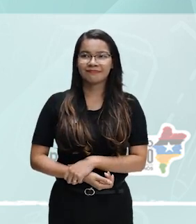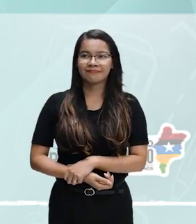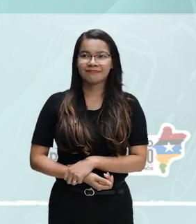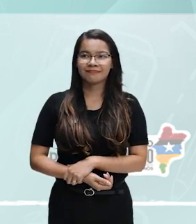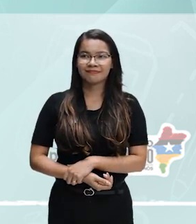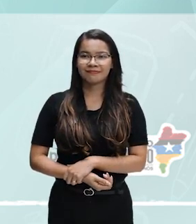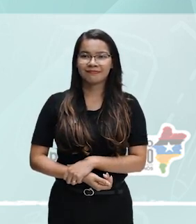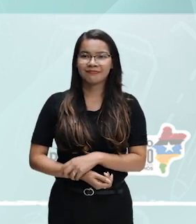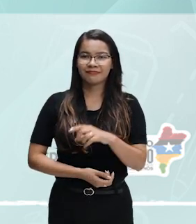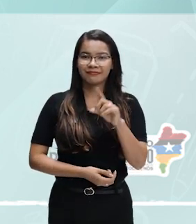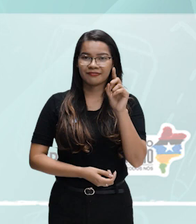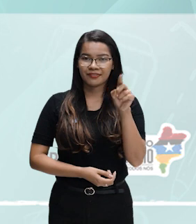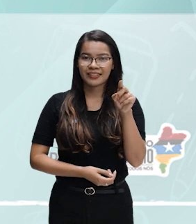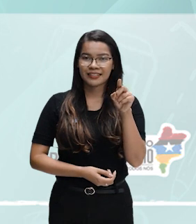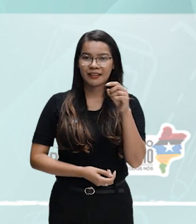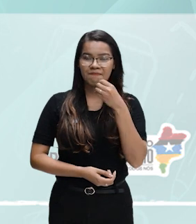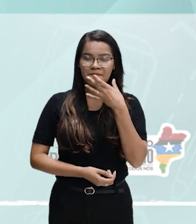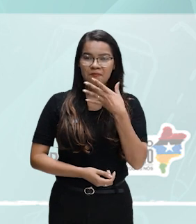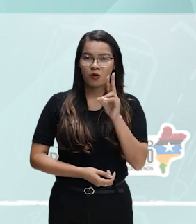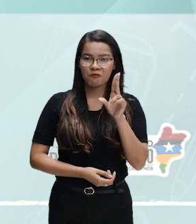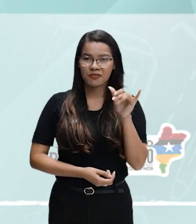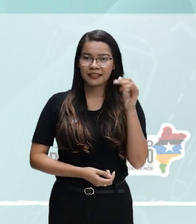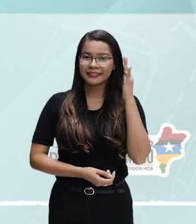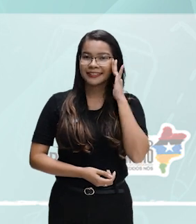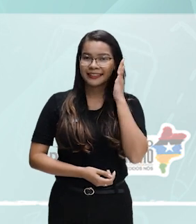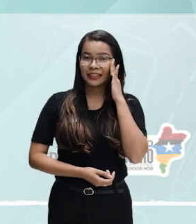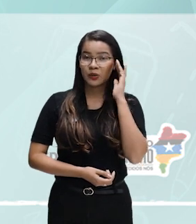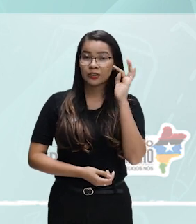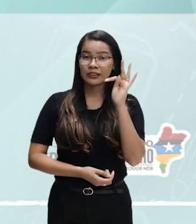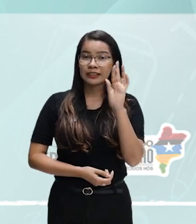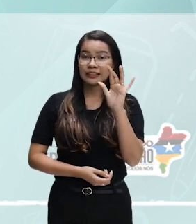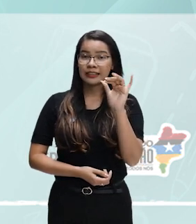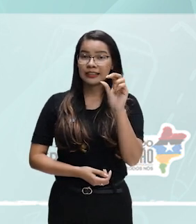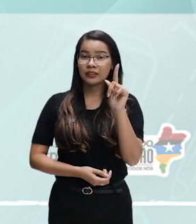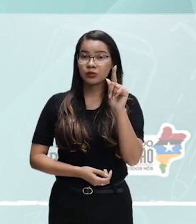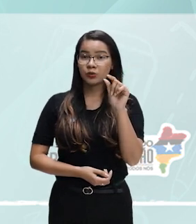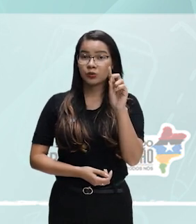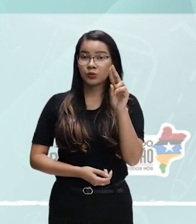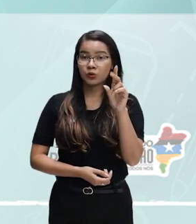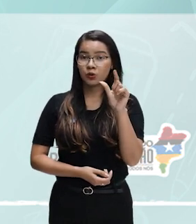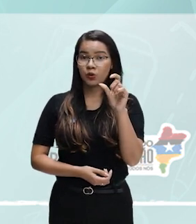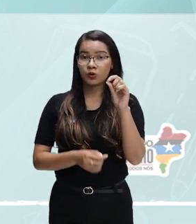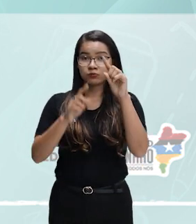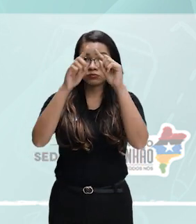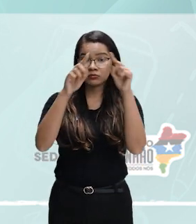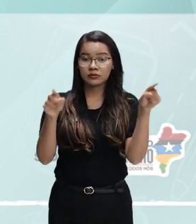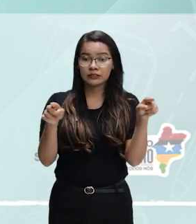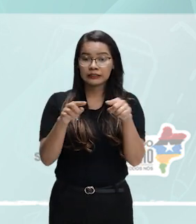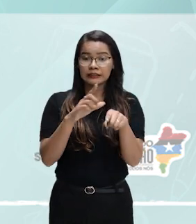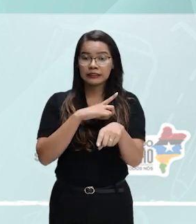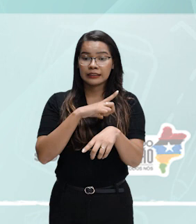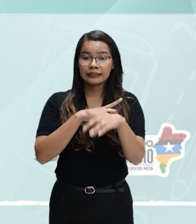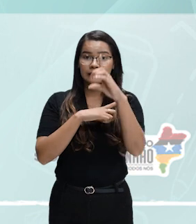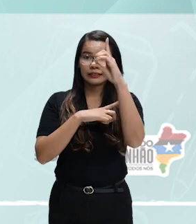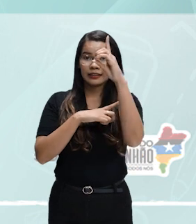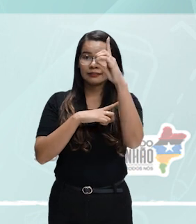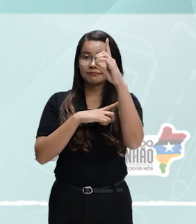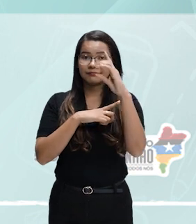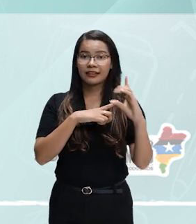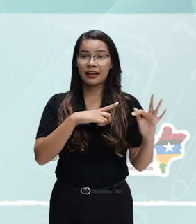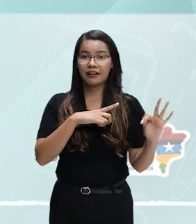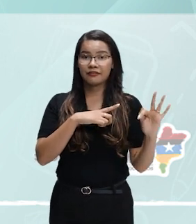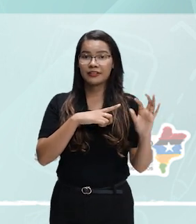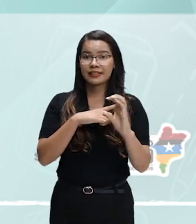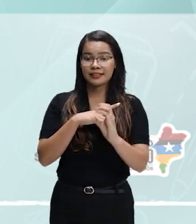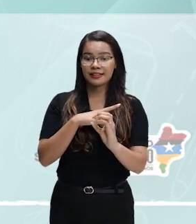atrapalha, mas você não, que você é fera. Esse triângulo, ele tem aqui a letra D, a letra F, a letra